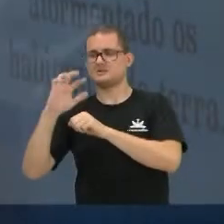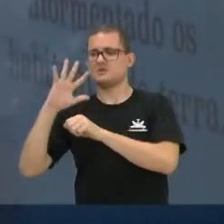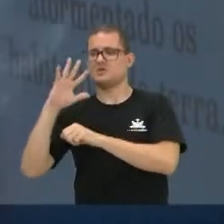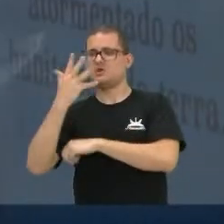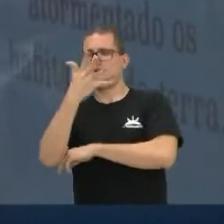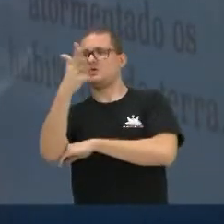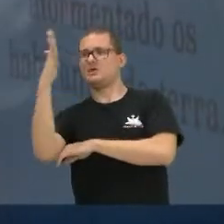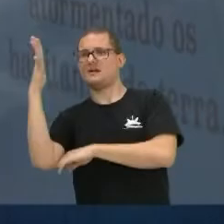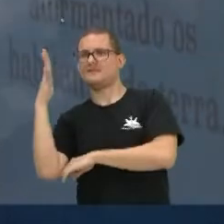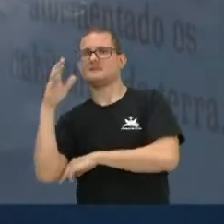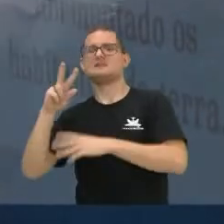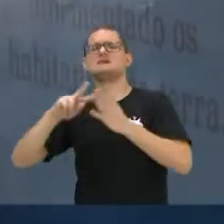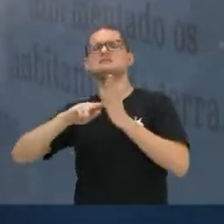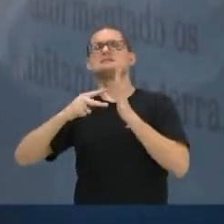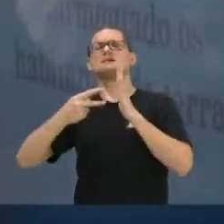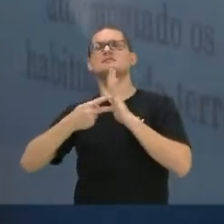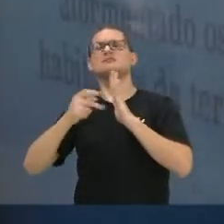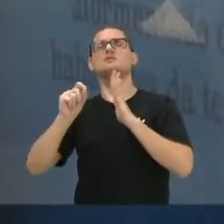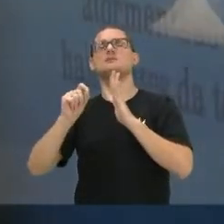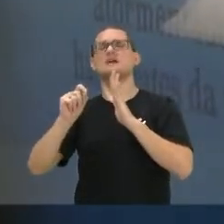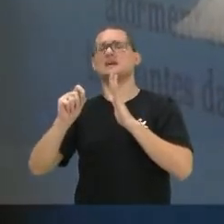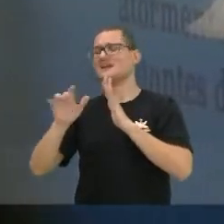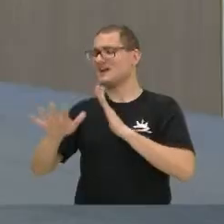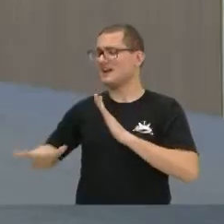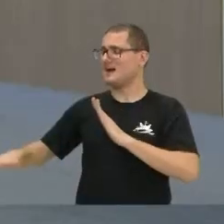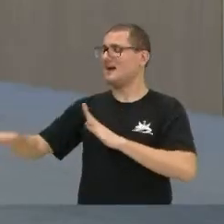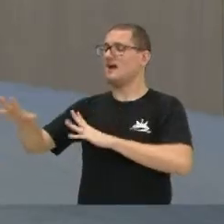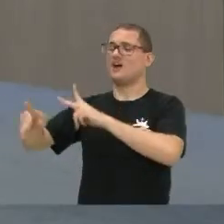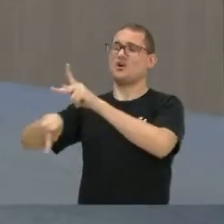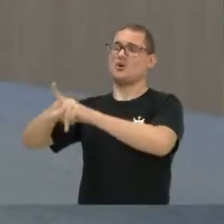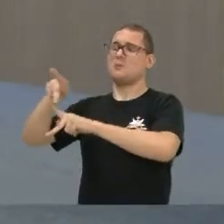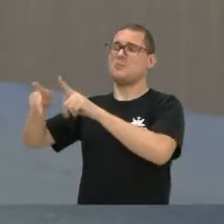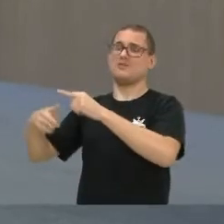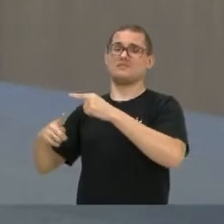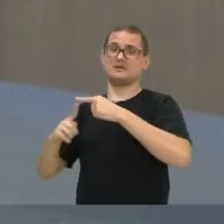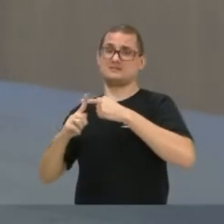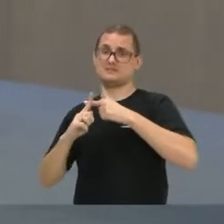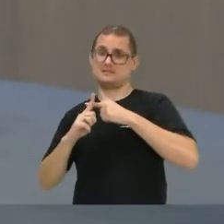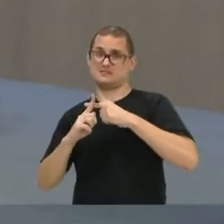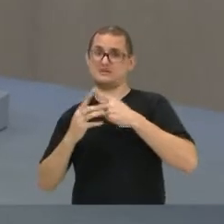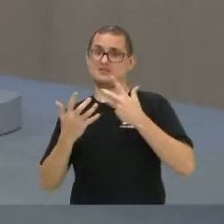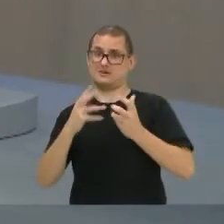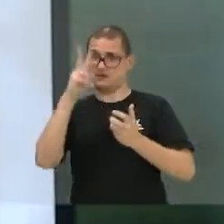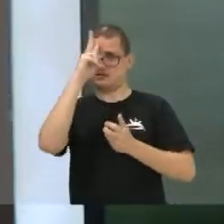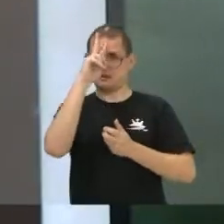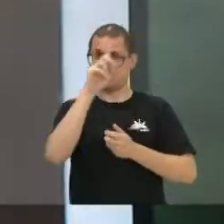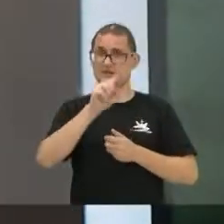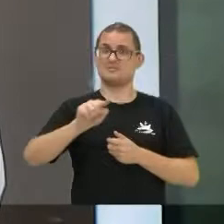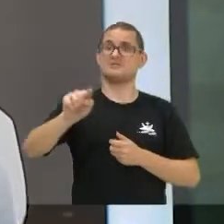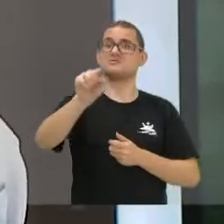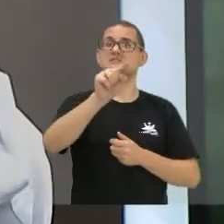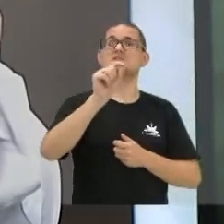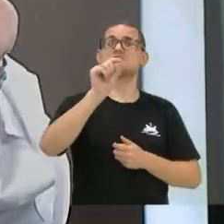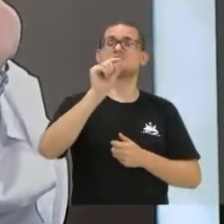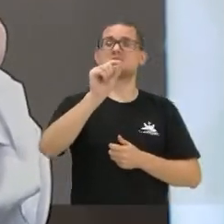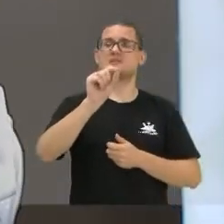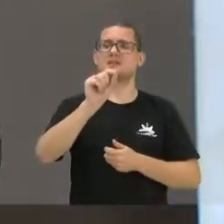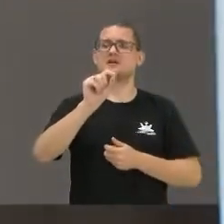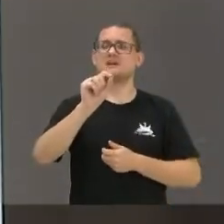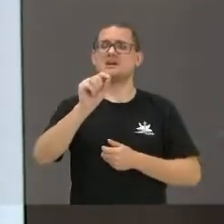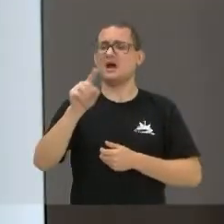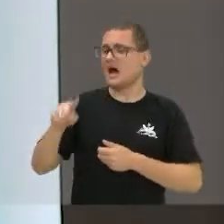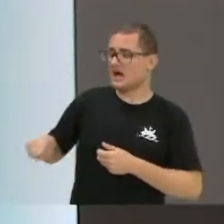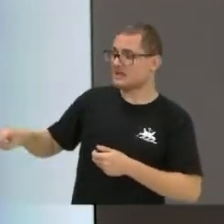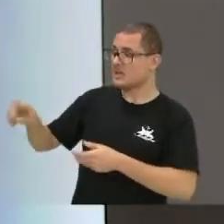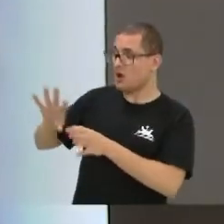quero ver quero lhe recordar querido o telespectador e esse sentido fala de qual